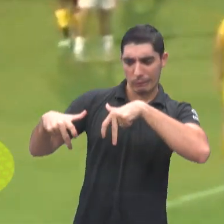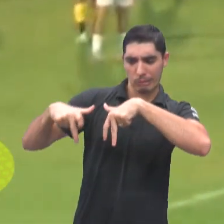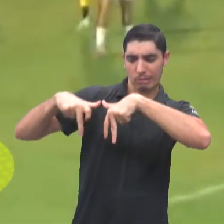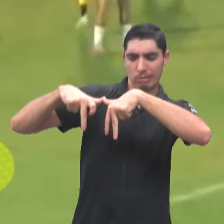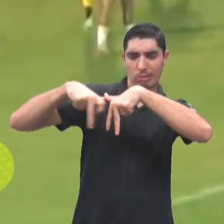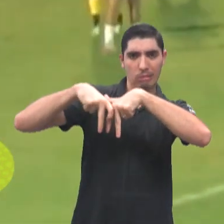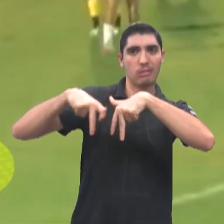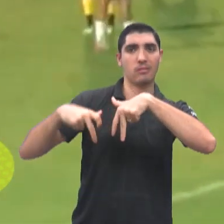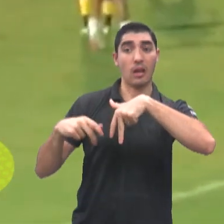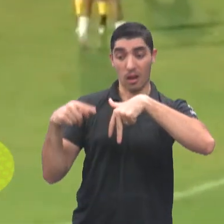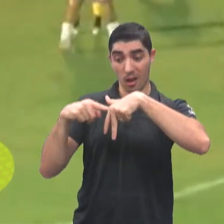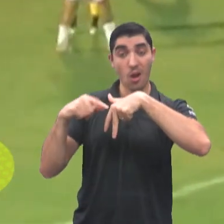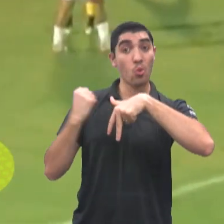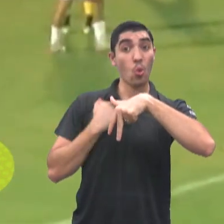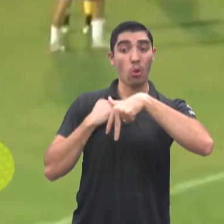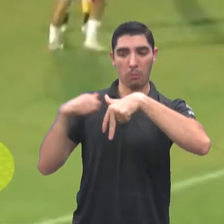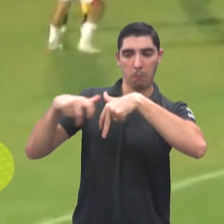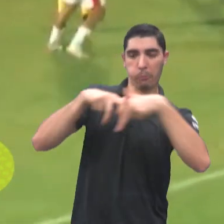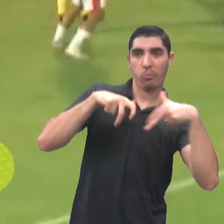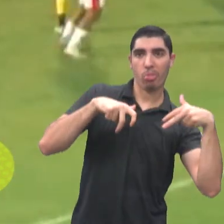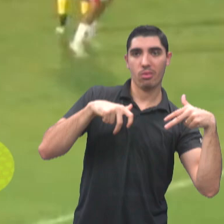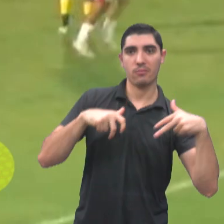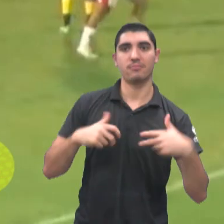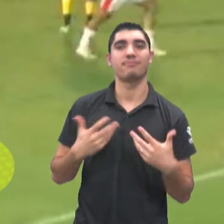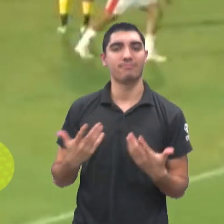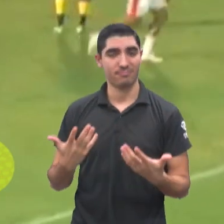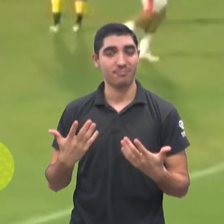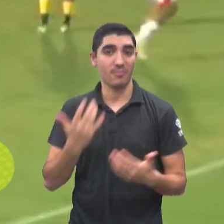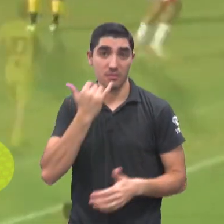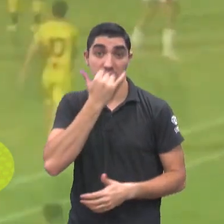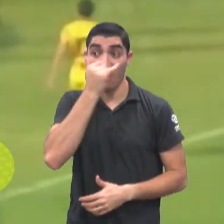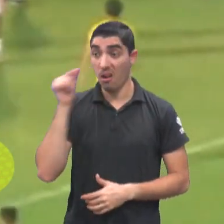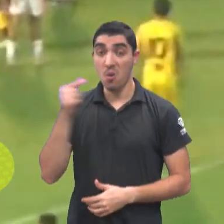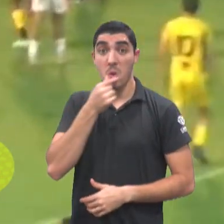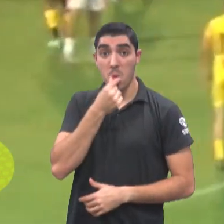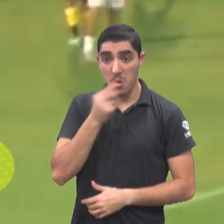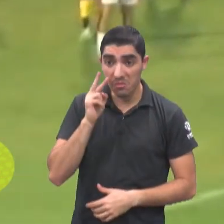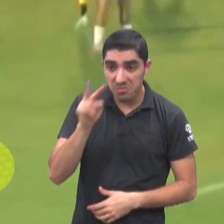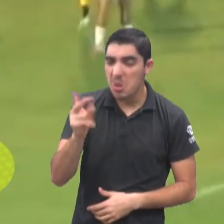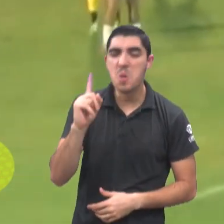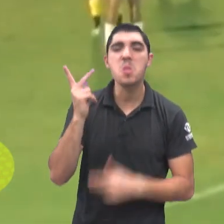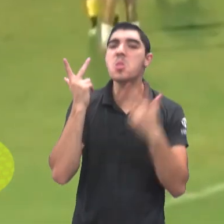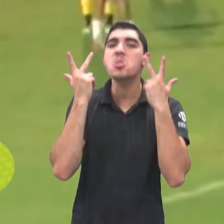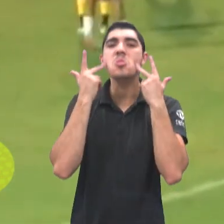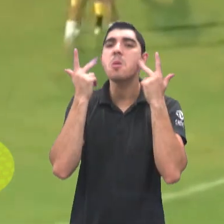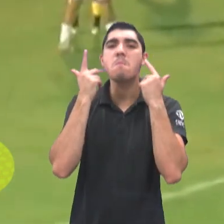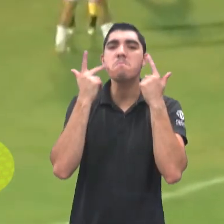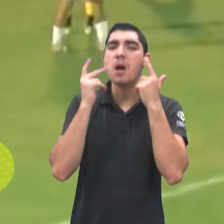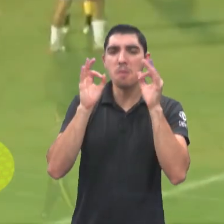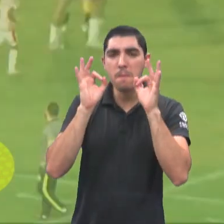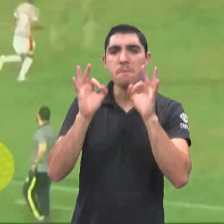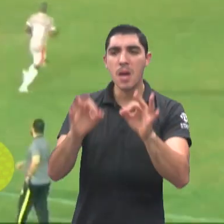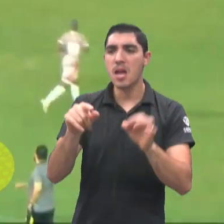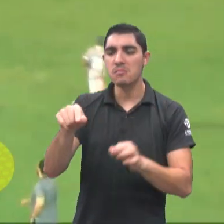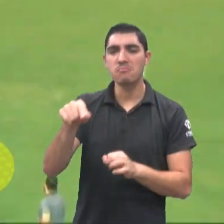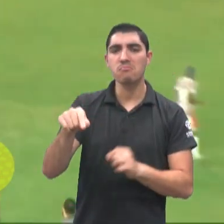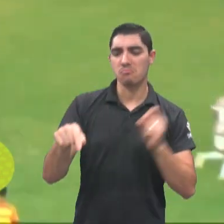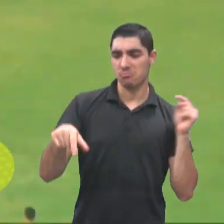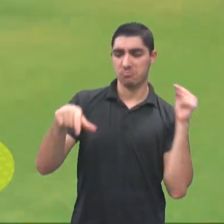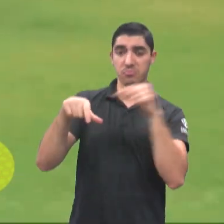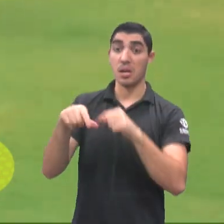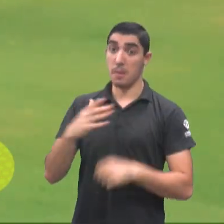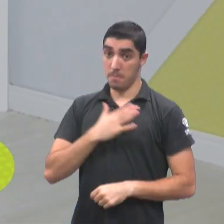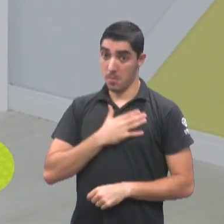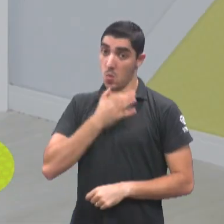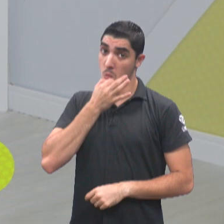goleiro para dentro do gol, desequilibrou e ele acabou tomando o gol, tanto é que a arbitragem deu gol para o rapaz que chutou a bola. Para mim, falta não marcada,